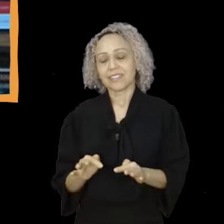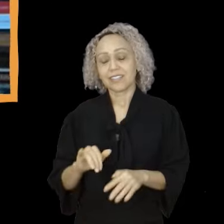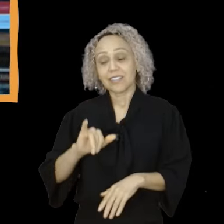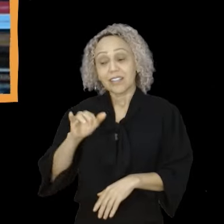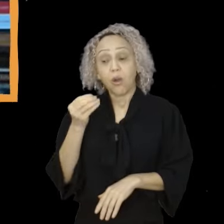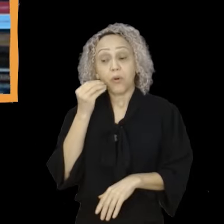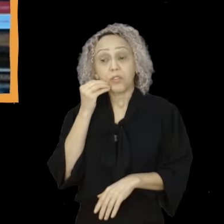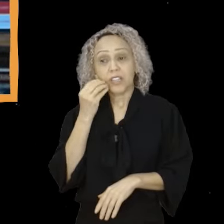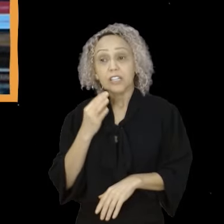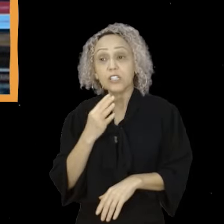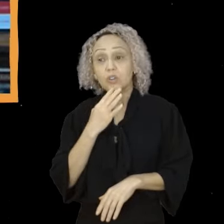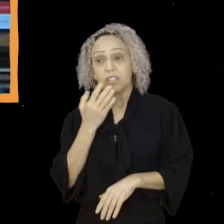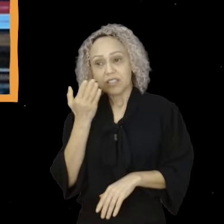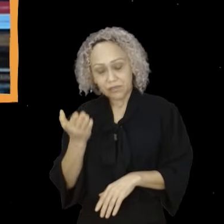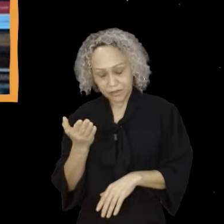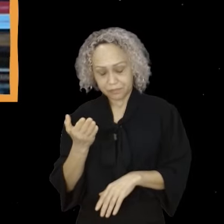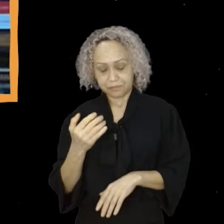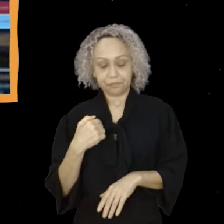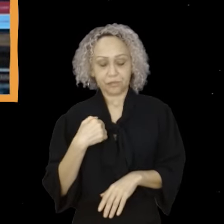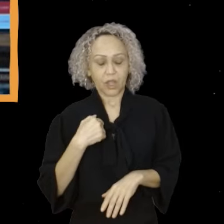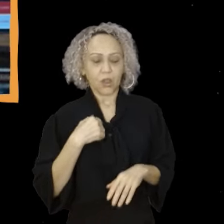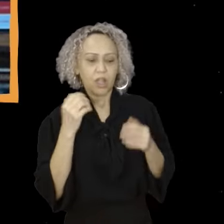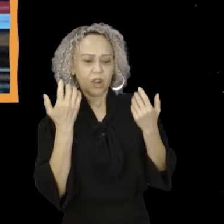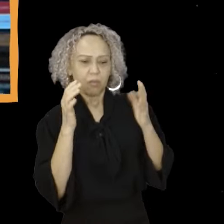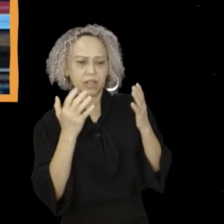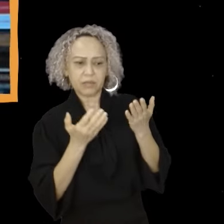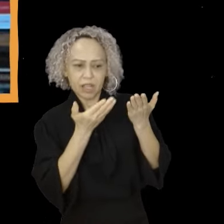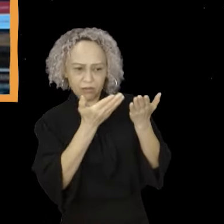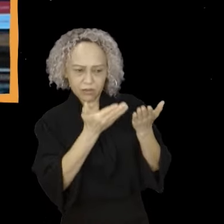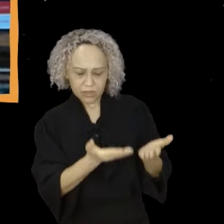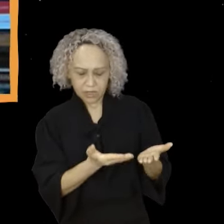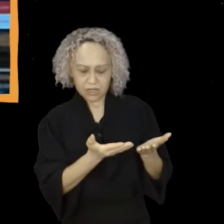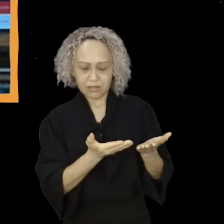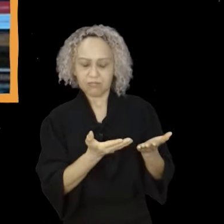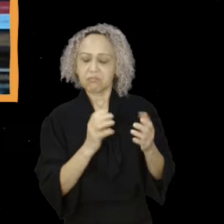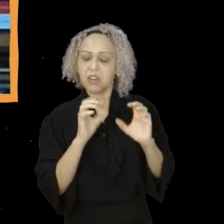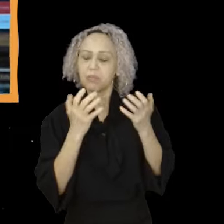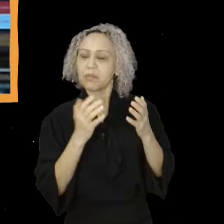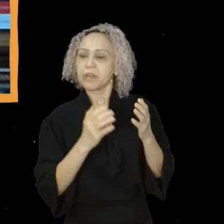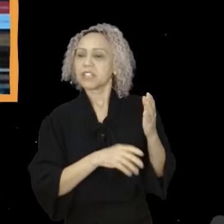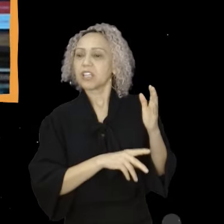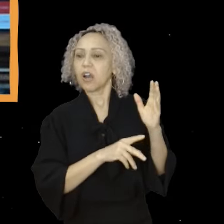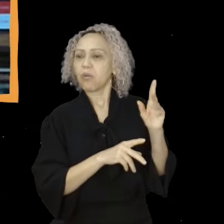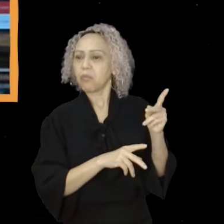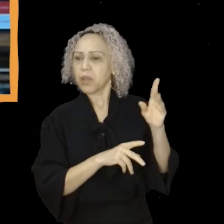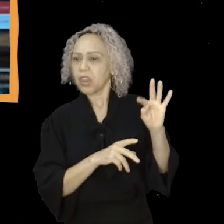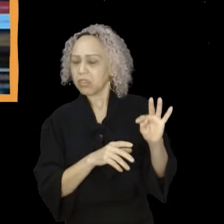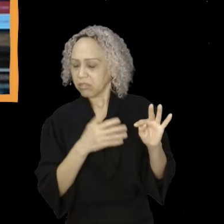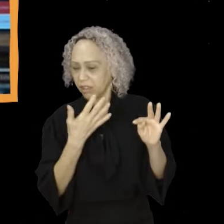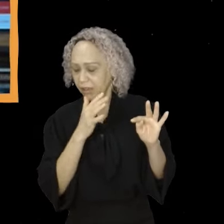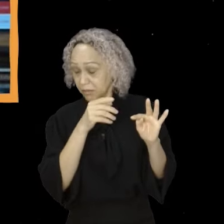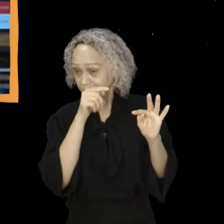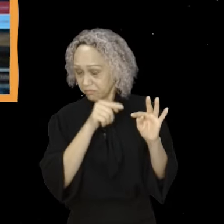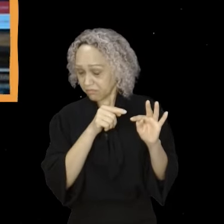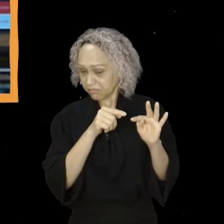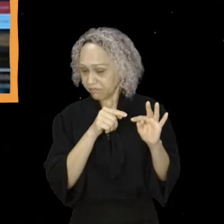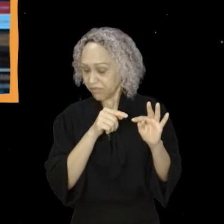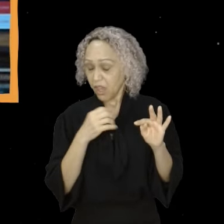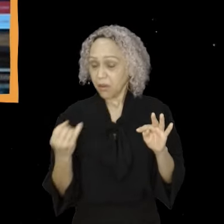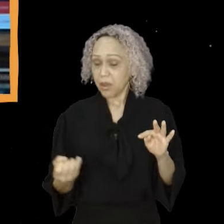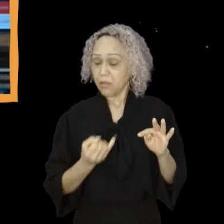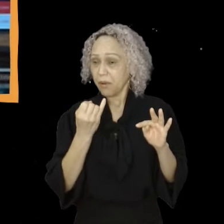parabenizar vocês, eu quero parabenizar o PT, eu quero dizer que é muito importante esse elo que une gerações.